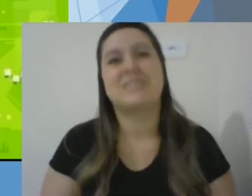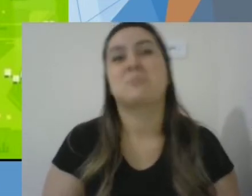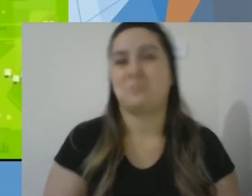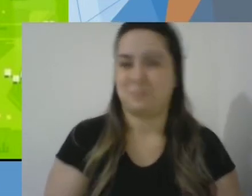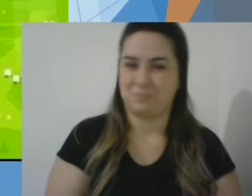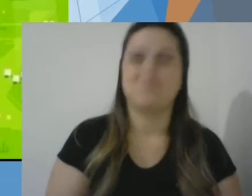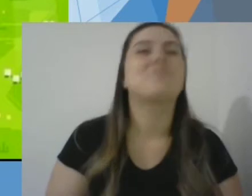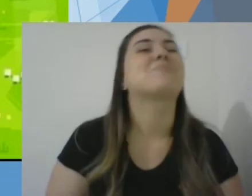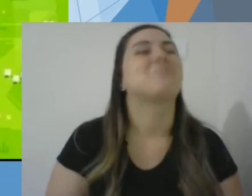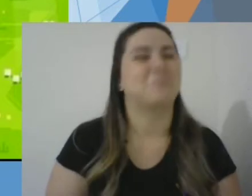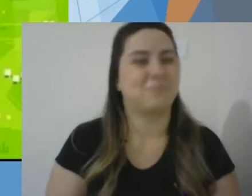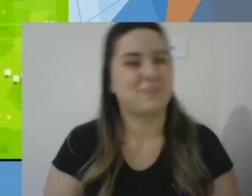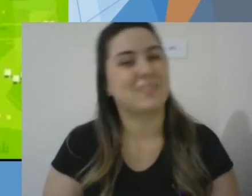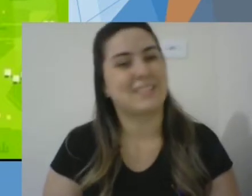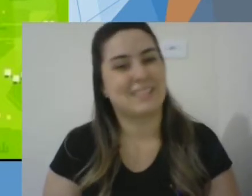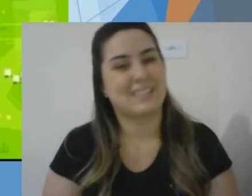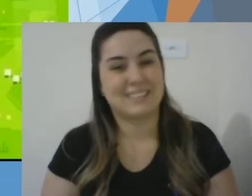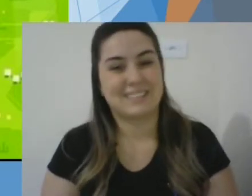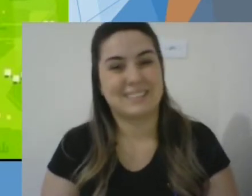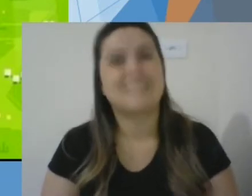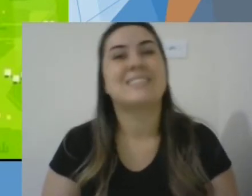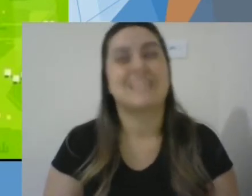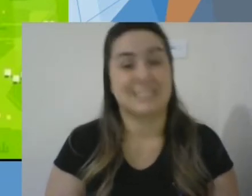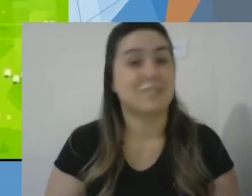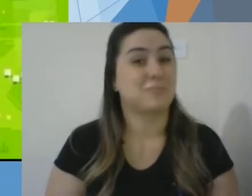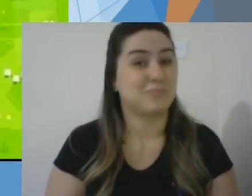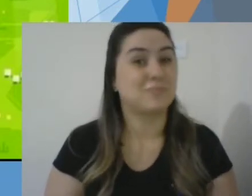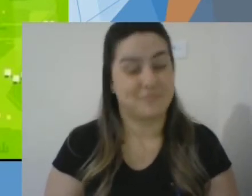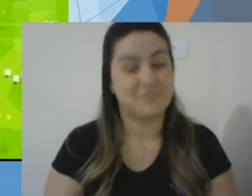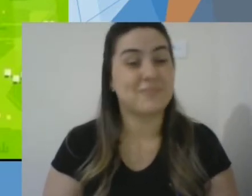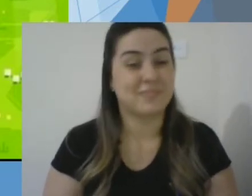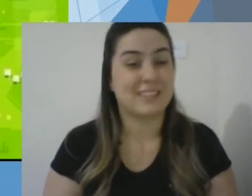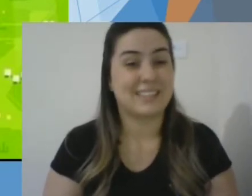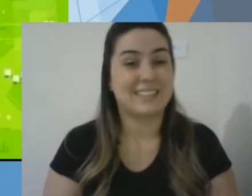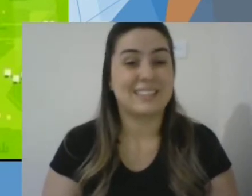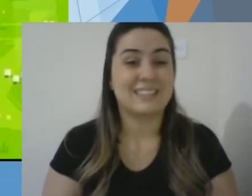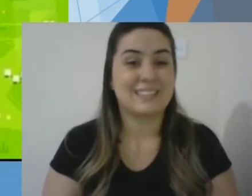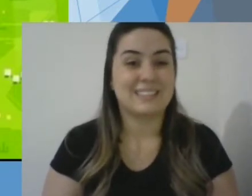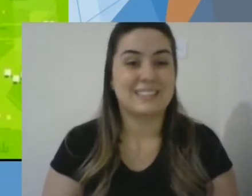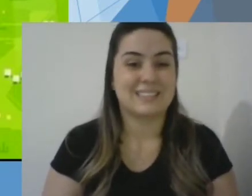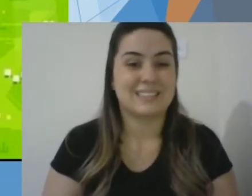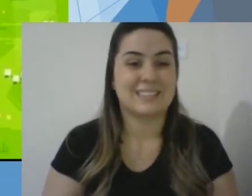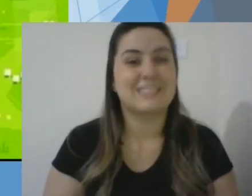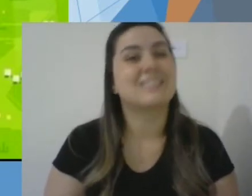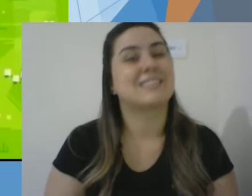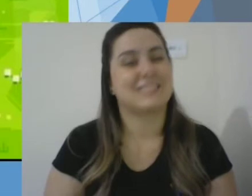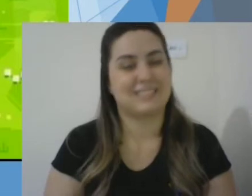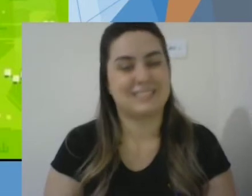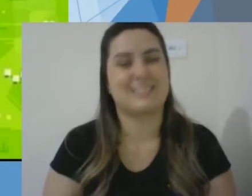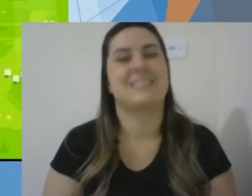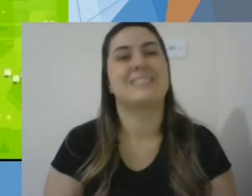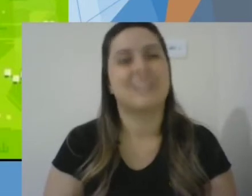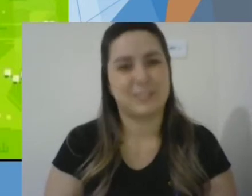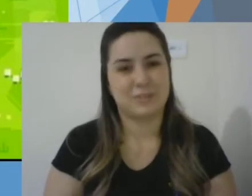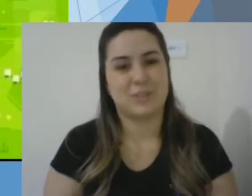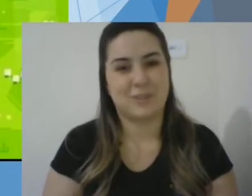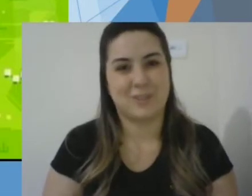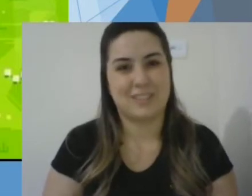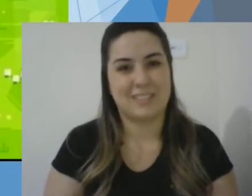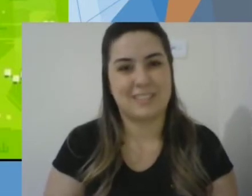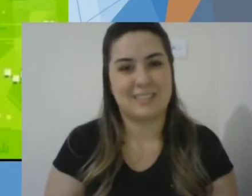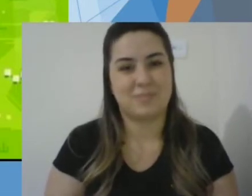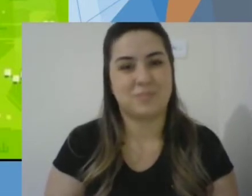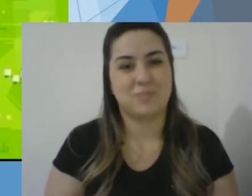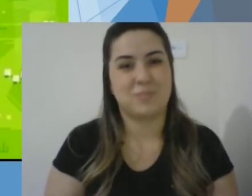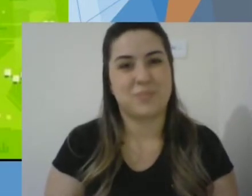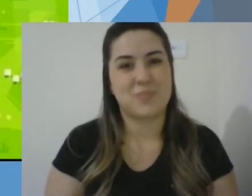nosso nome, vários jogos que gostamos de brincar. Conhecemos todos os espaços da nossa